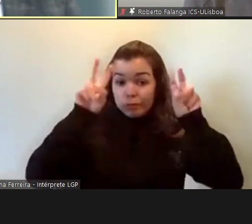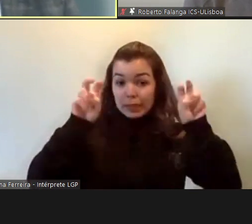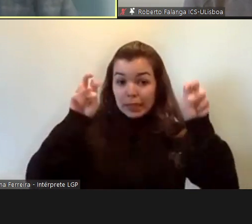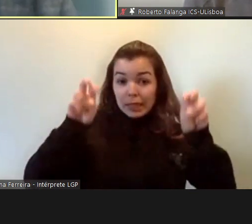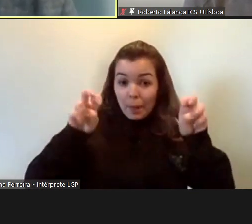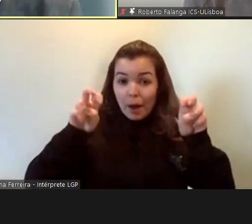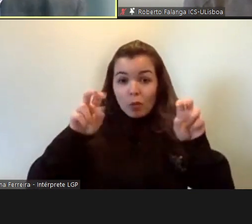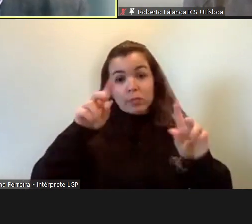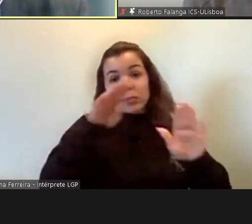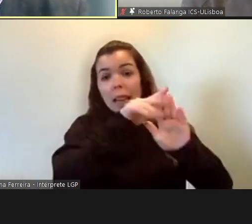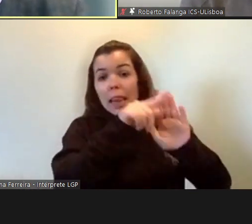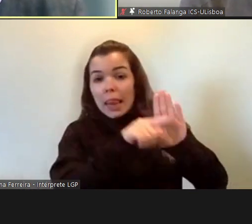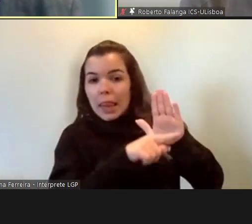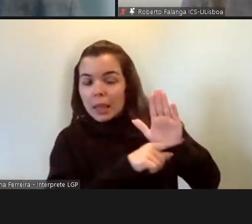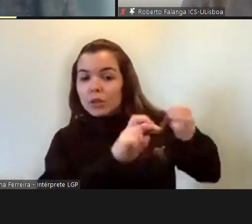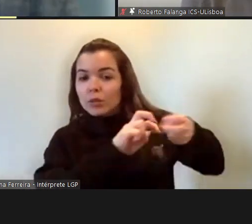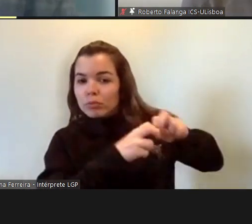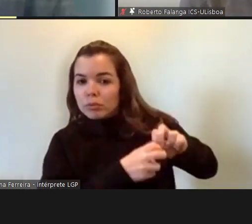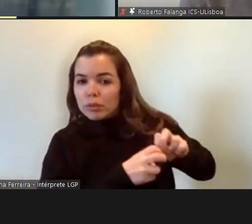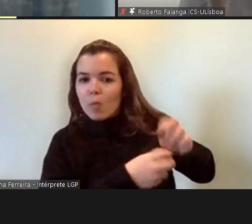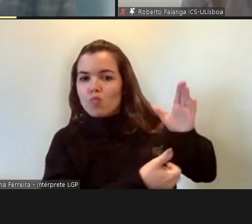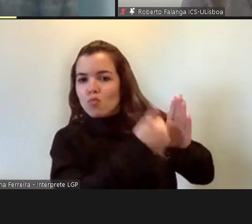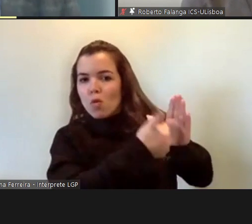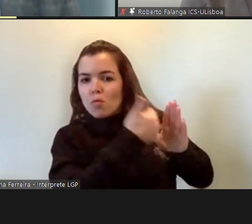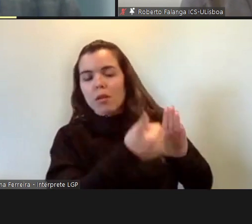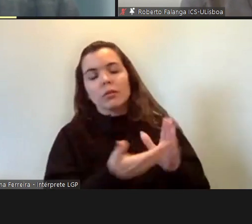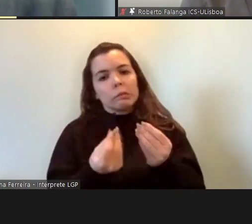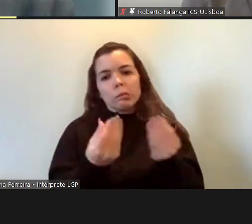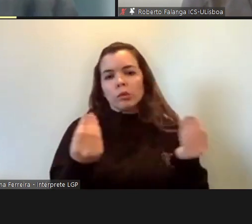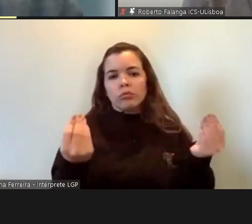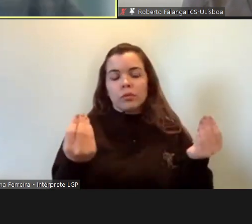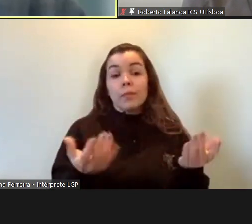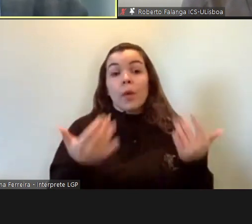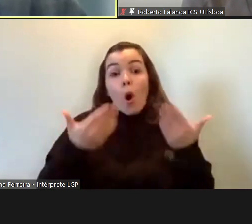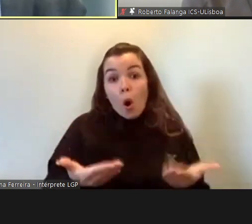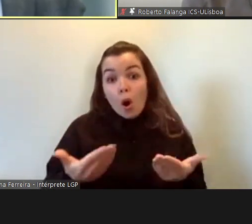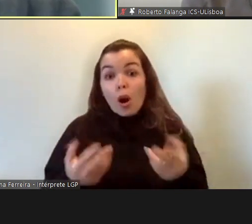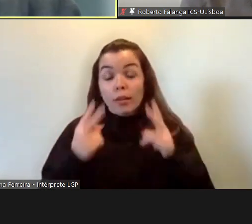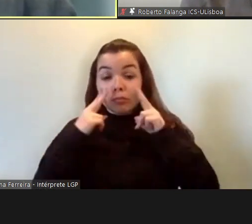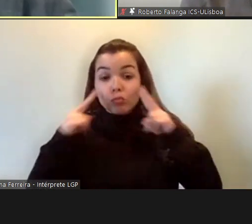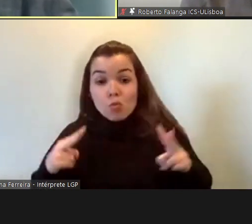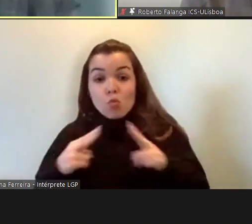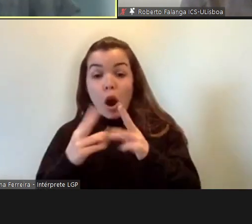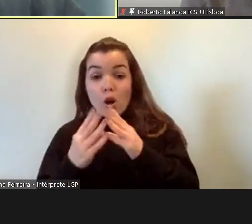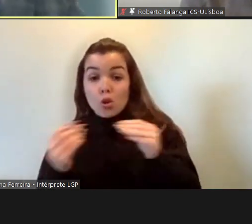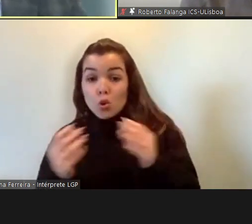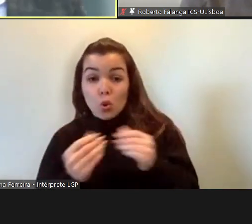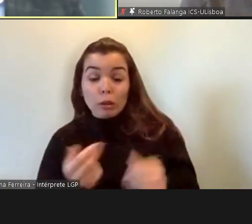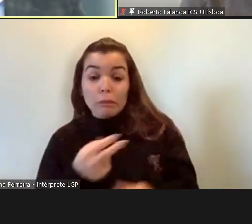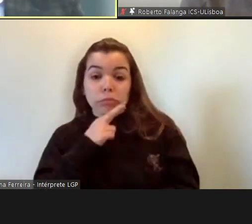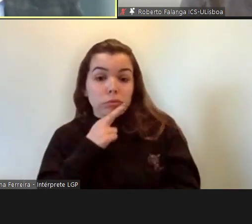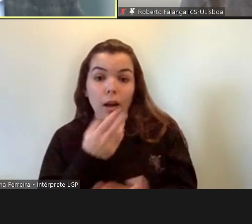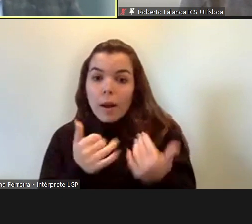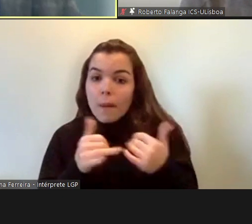estamos bem-sucedidos. Problemas não faltam. Agora, encontrar soluções, lamento para quem nos ouve, mas não é tão fácil encontrar